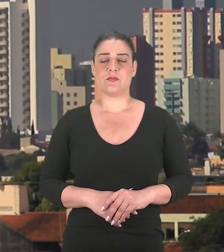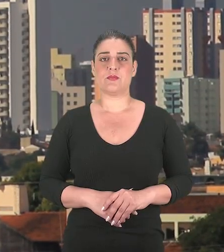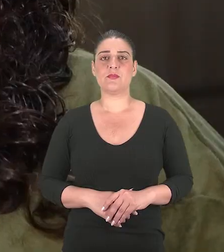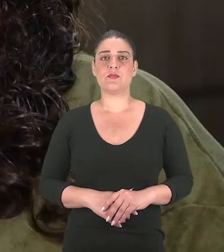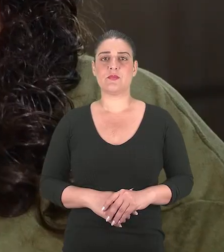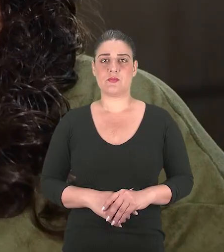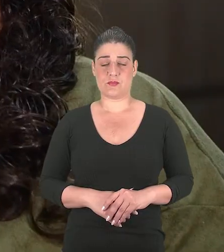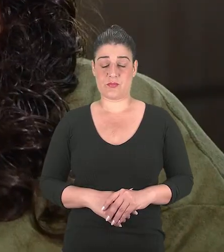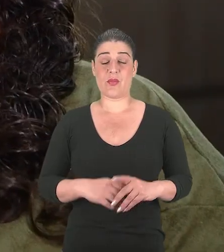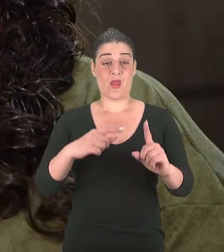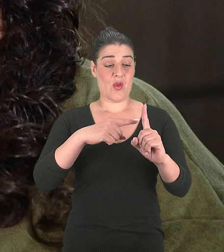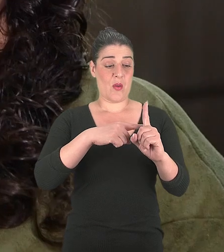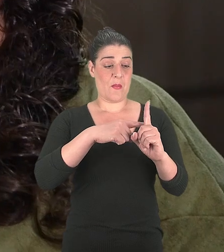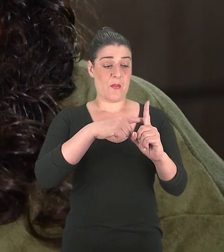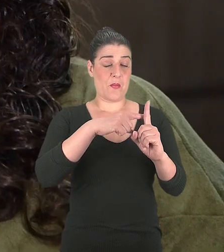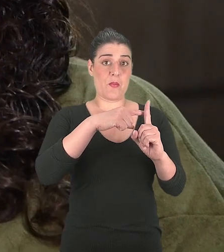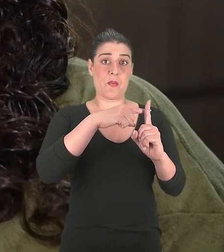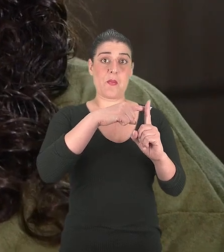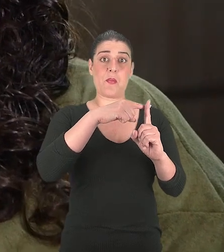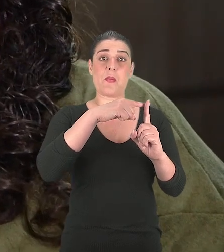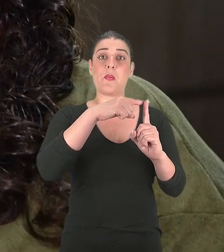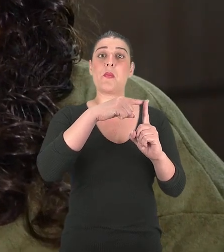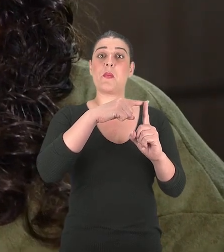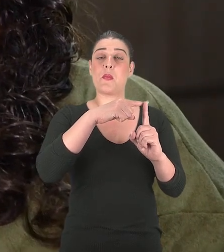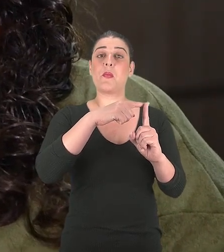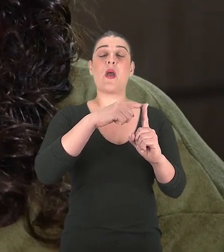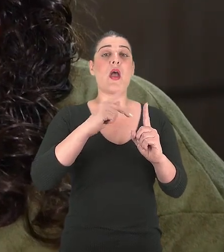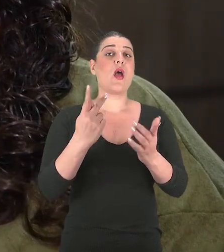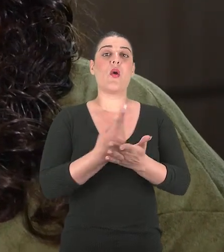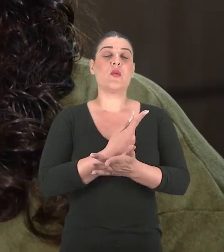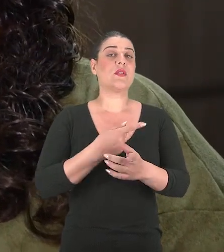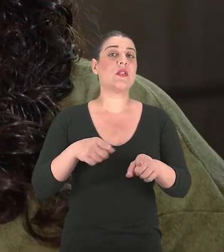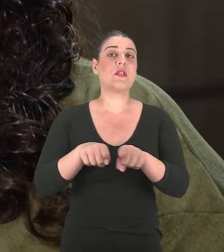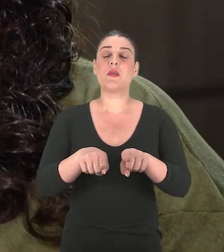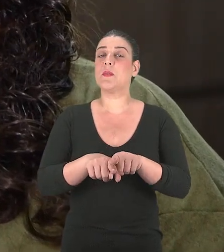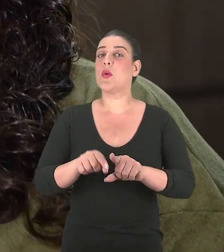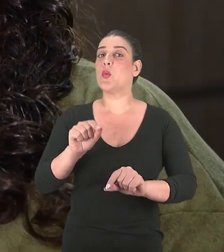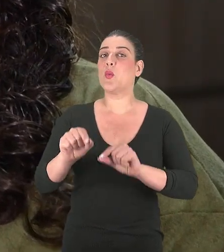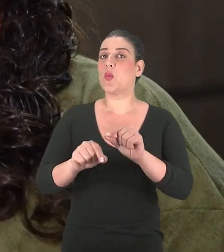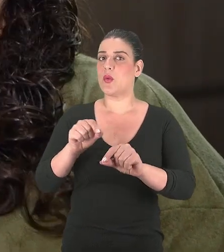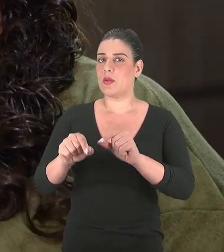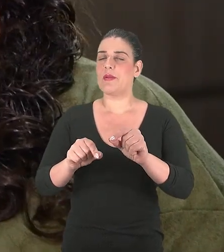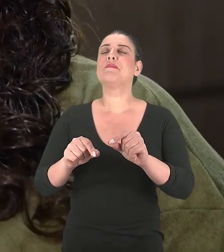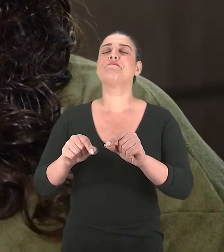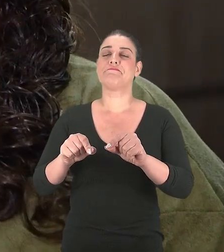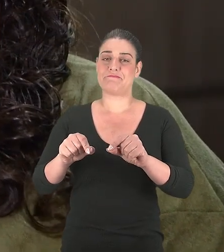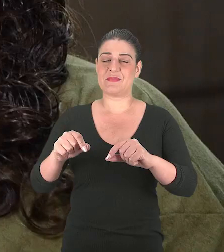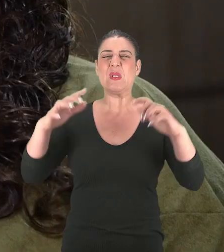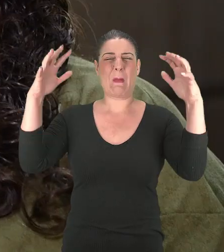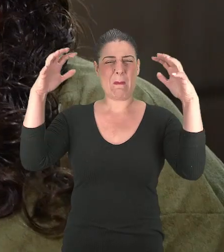Com o aumento da temperatura, aí a gente tem também a ocorrência de mais eventos de